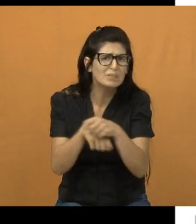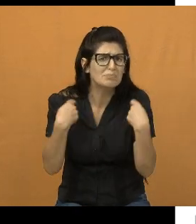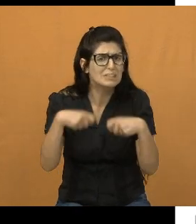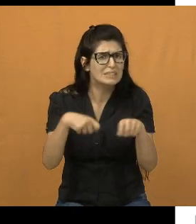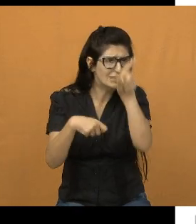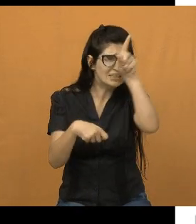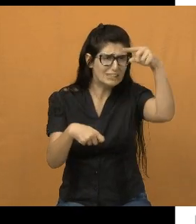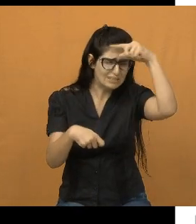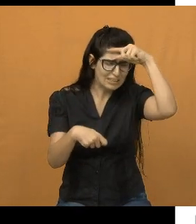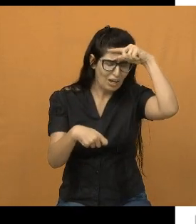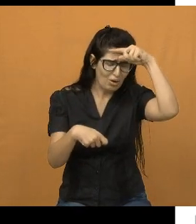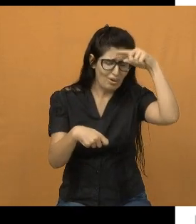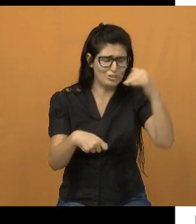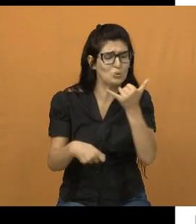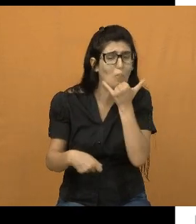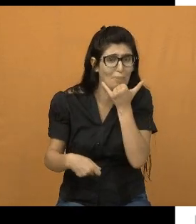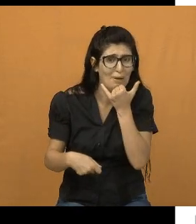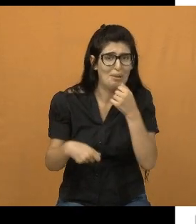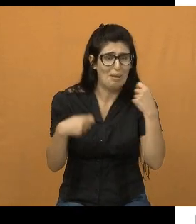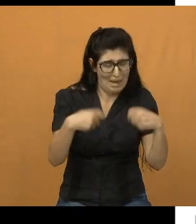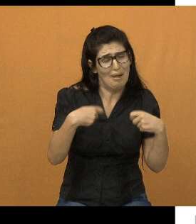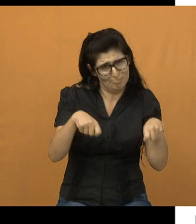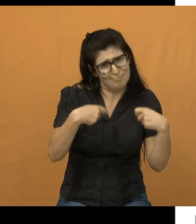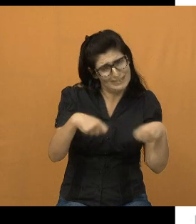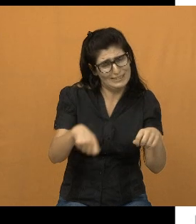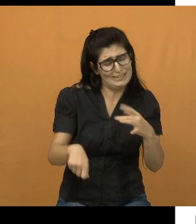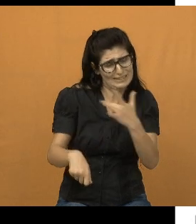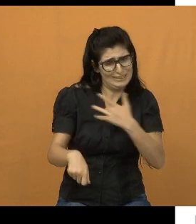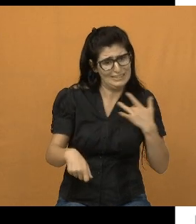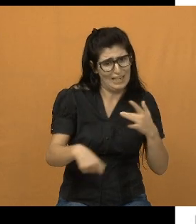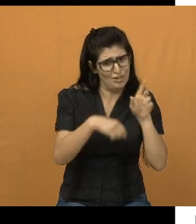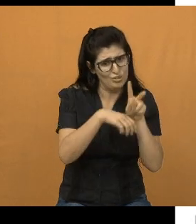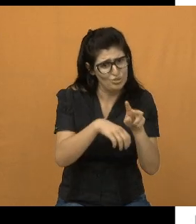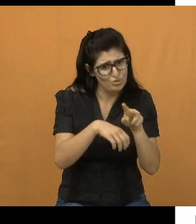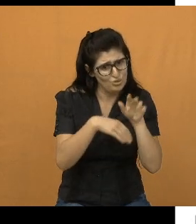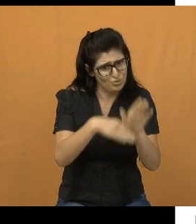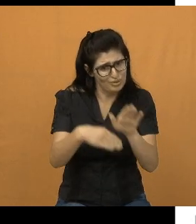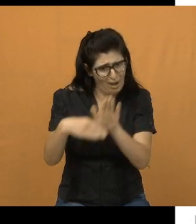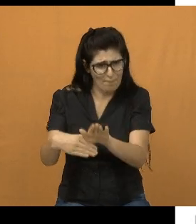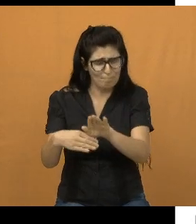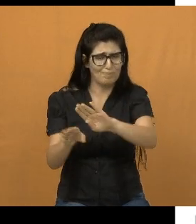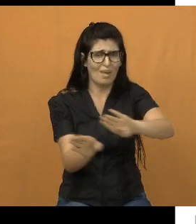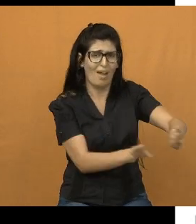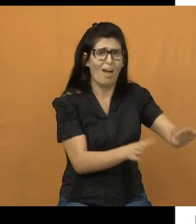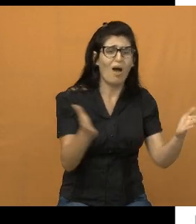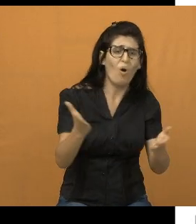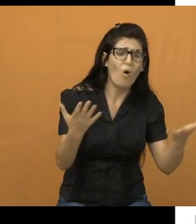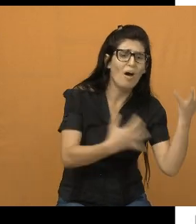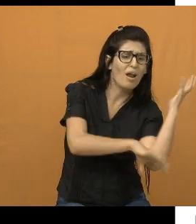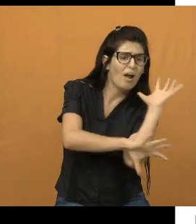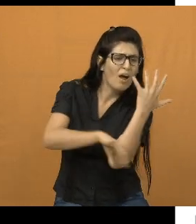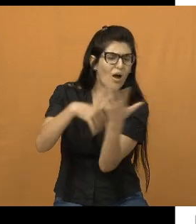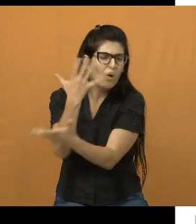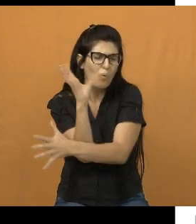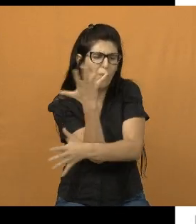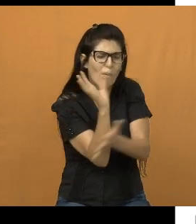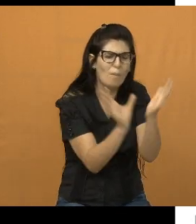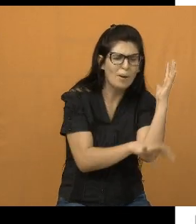Vigilância ambiental. Ainda no Departamento de Vigilância Saúde, bloco Vigilância